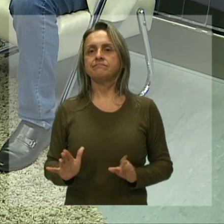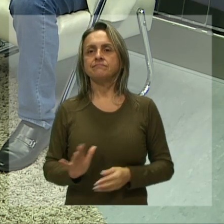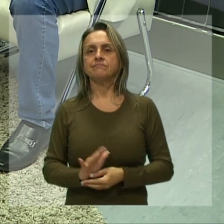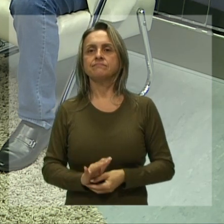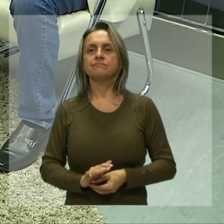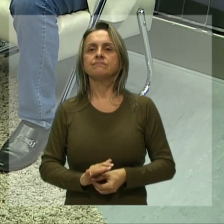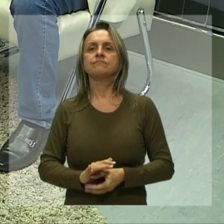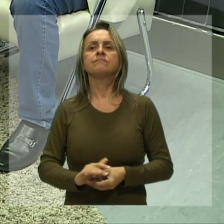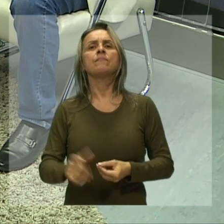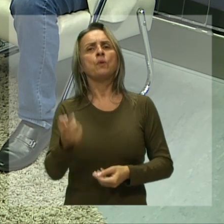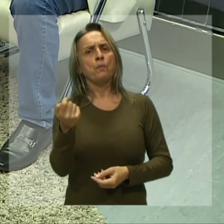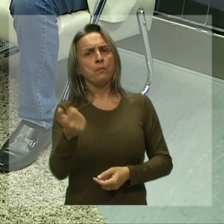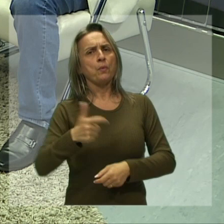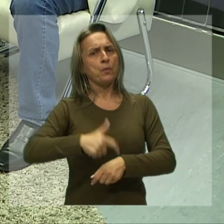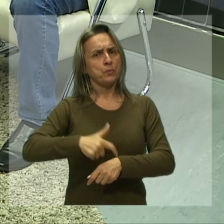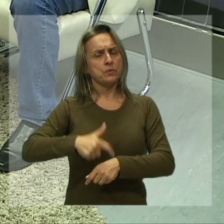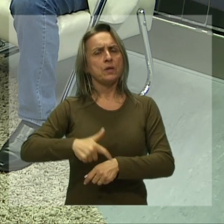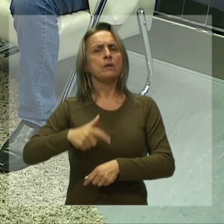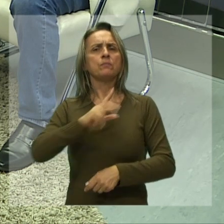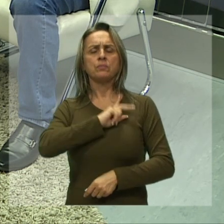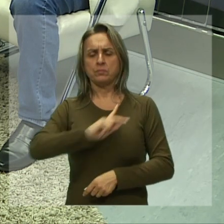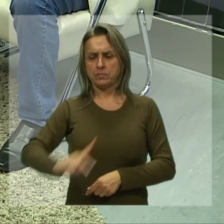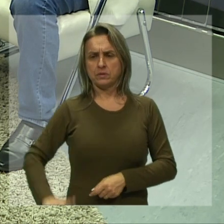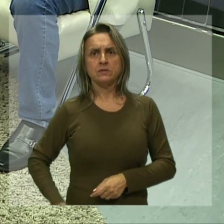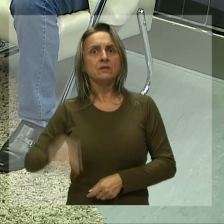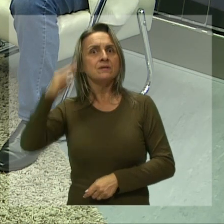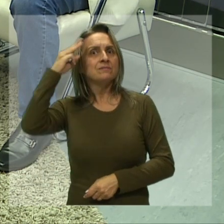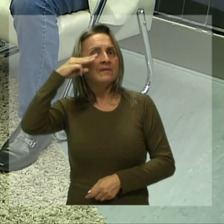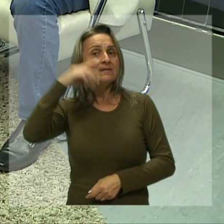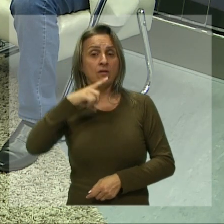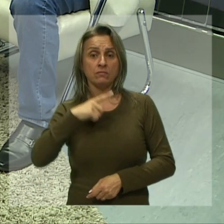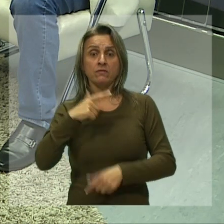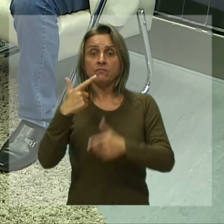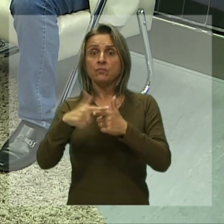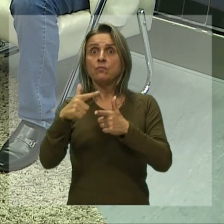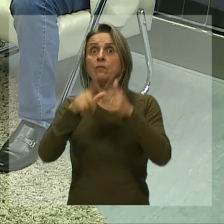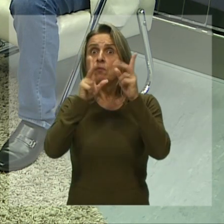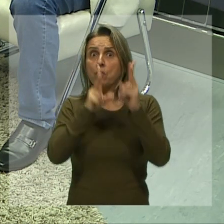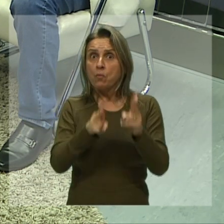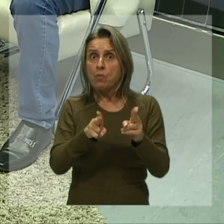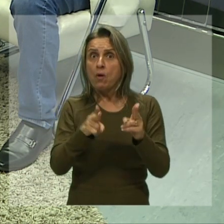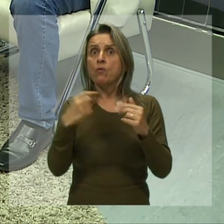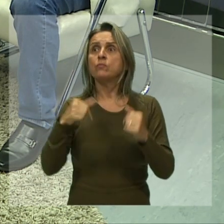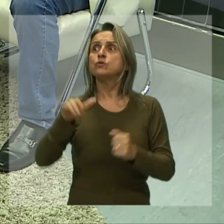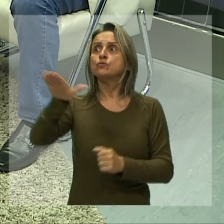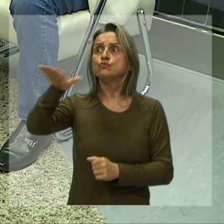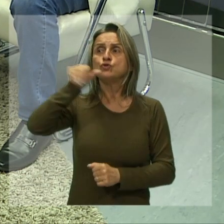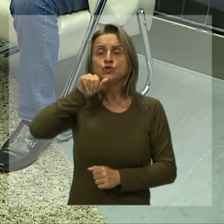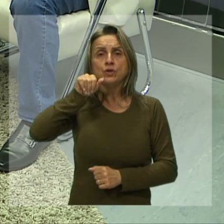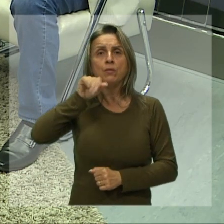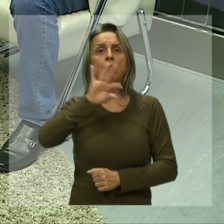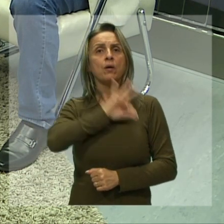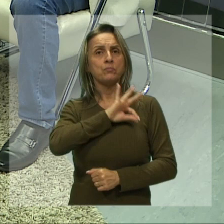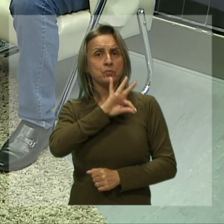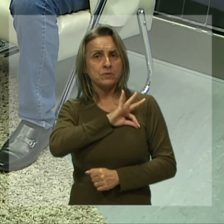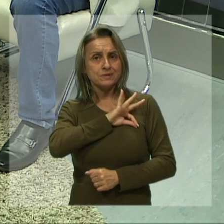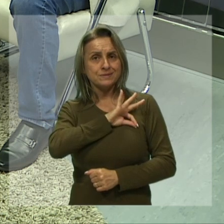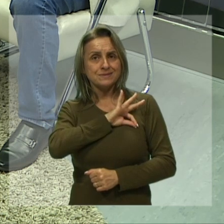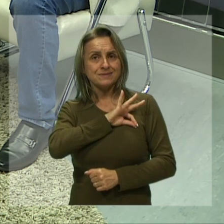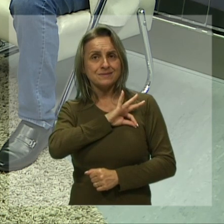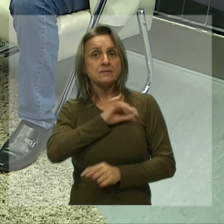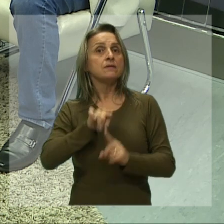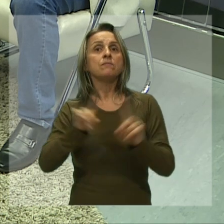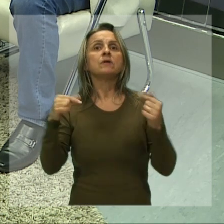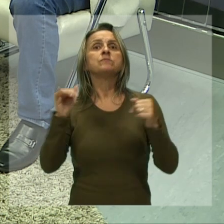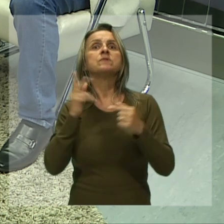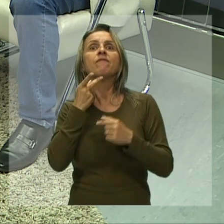Recentemente, o nosso presidente, Marcelo Werner, teve o mesmo problema. Ele precisou chamar a polícia, a mesma coisa, e tinha que se expor. Quer